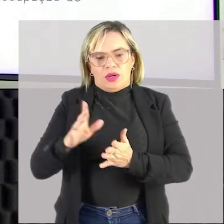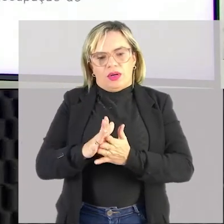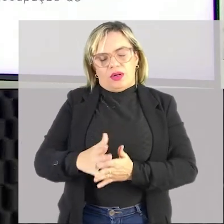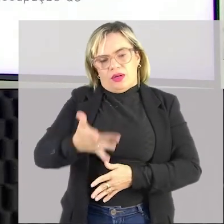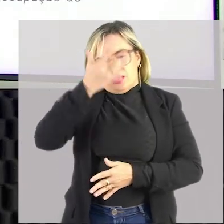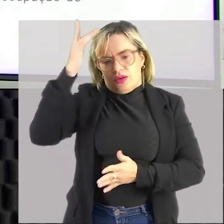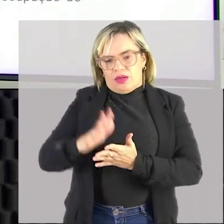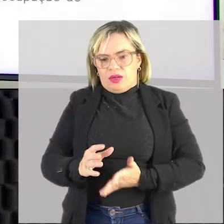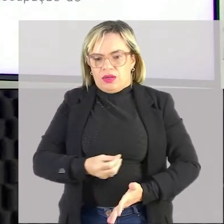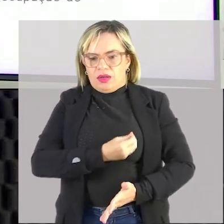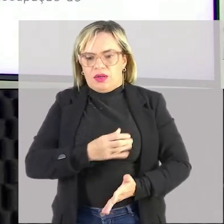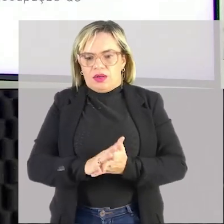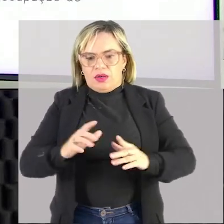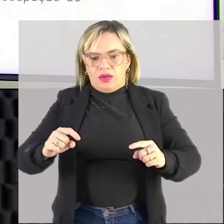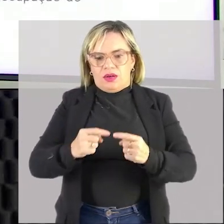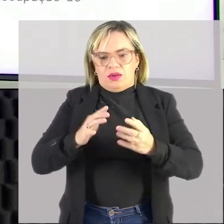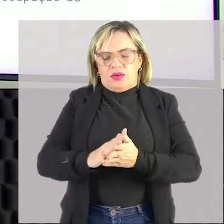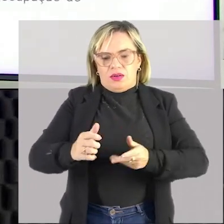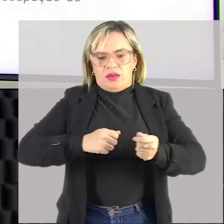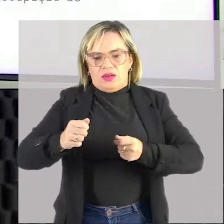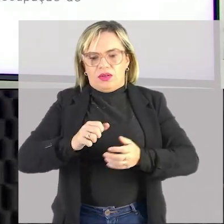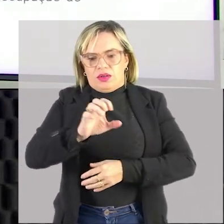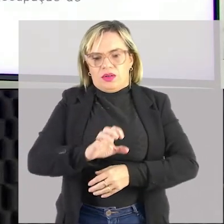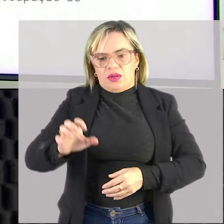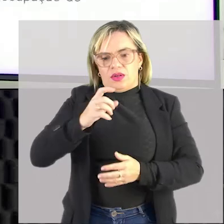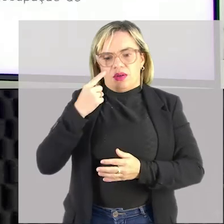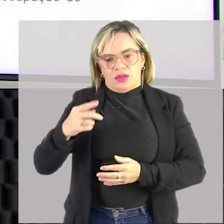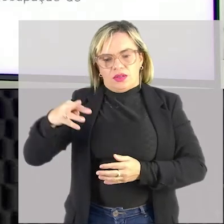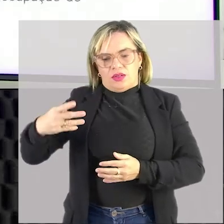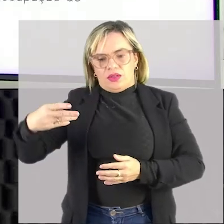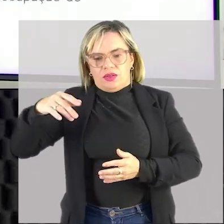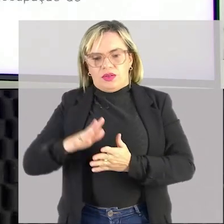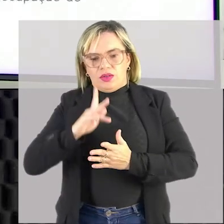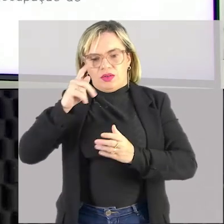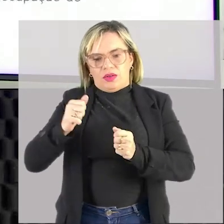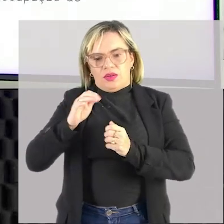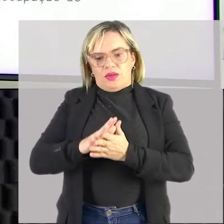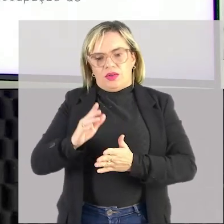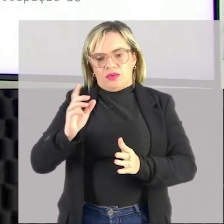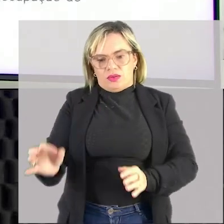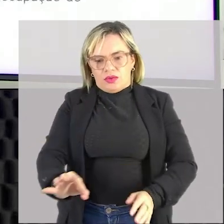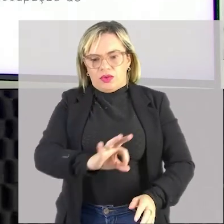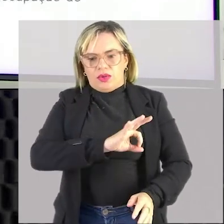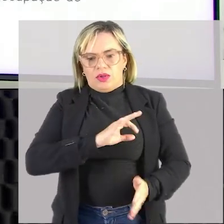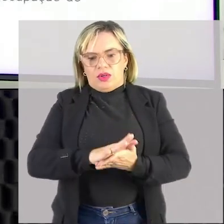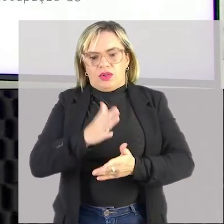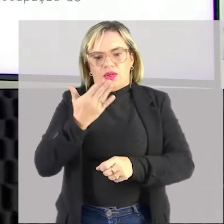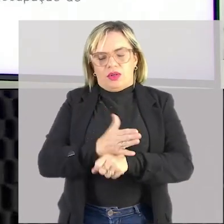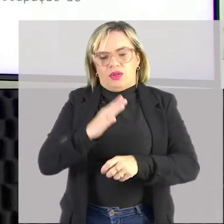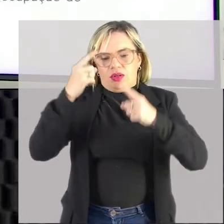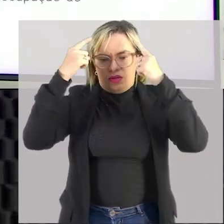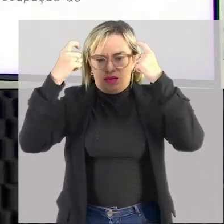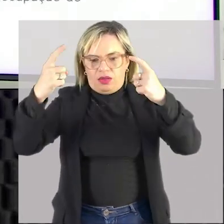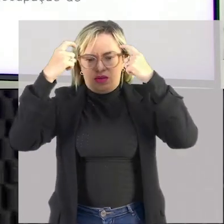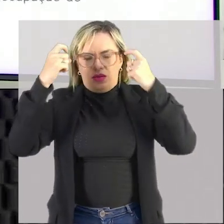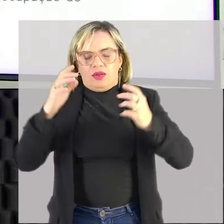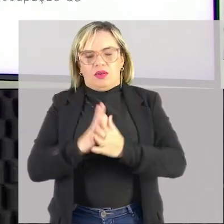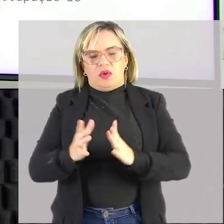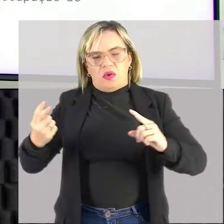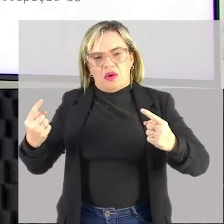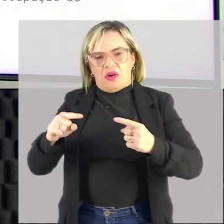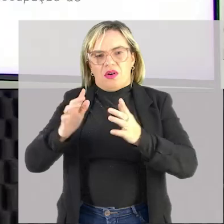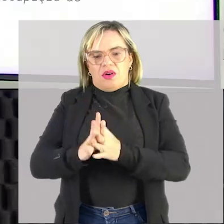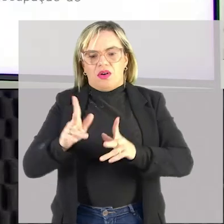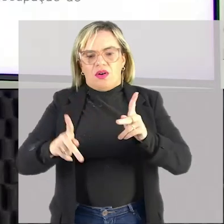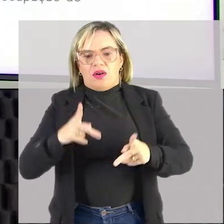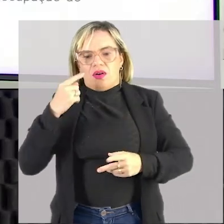contingente policial que praticou desmandos e atrocidades contra a população. Cabral, Caminhos do